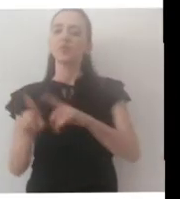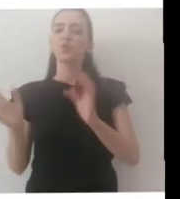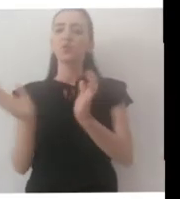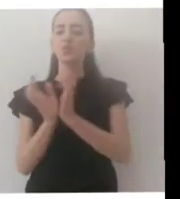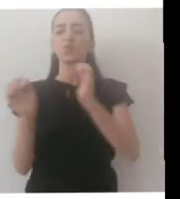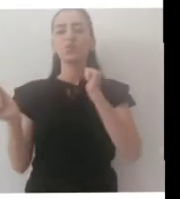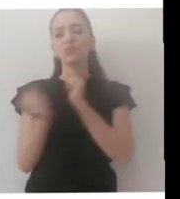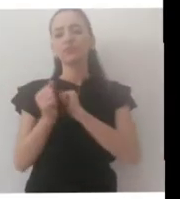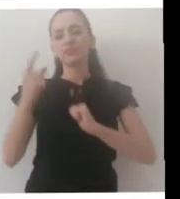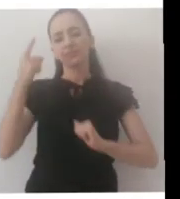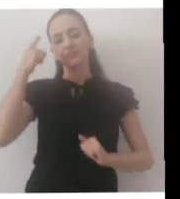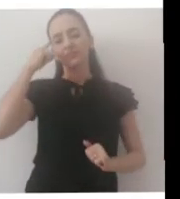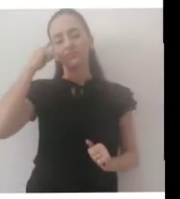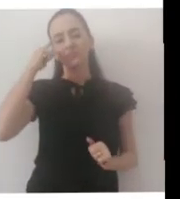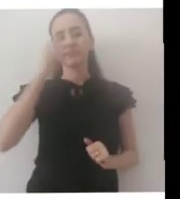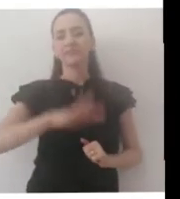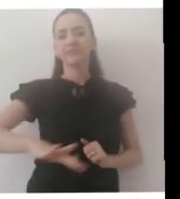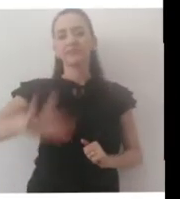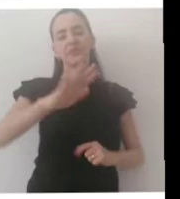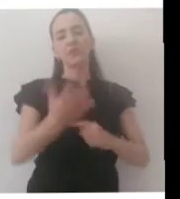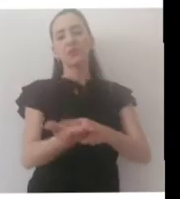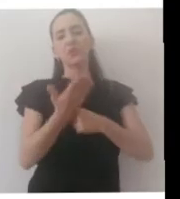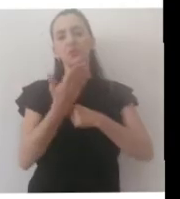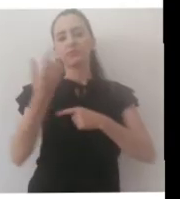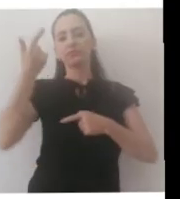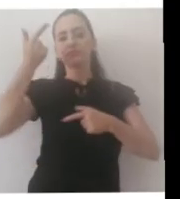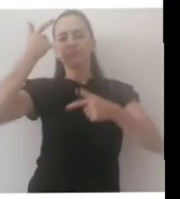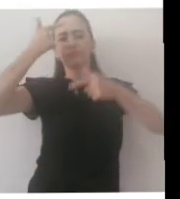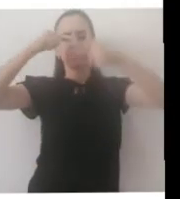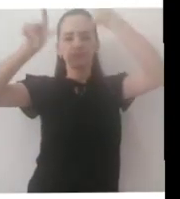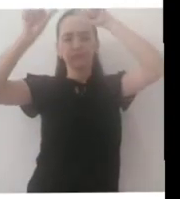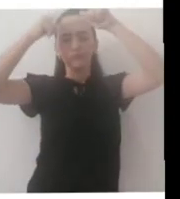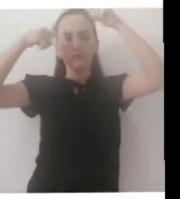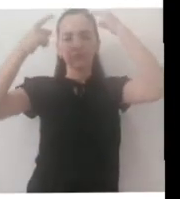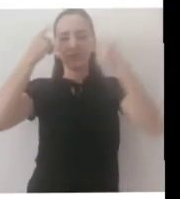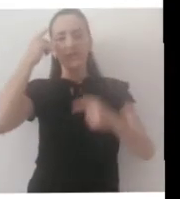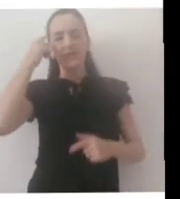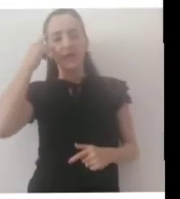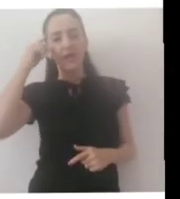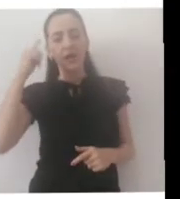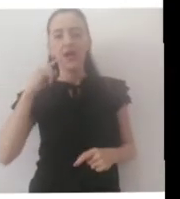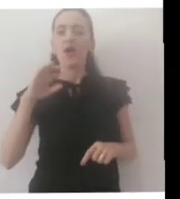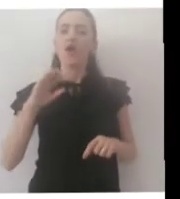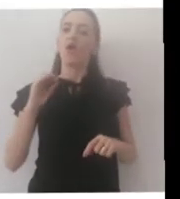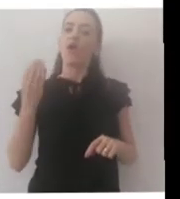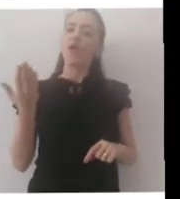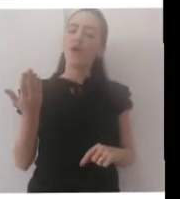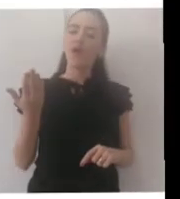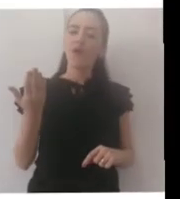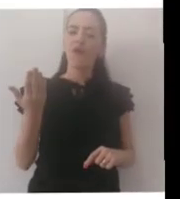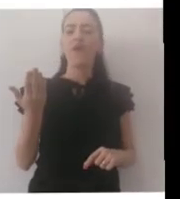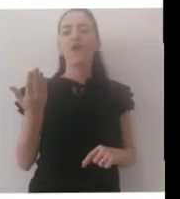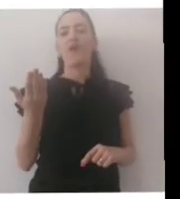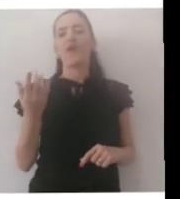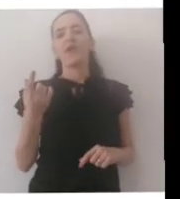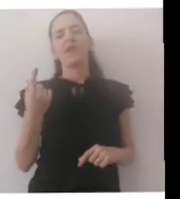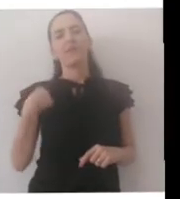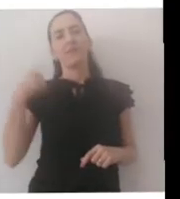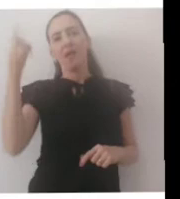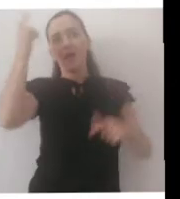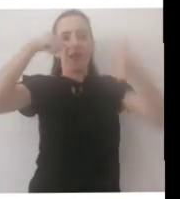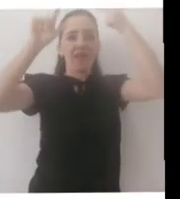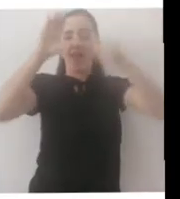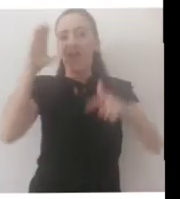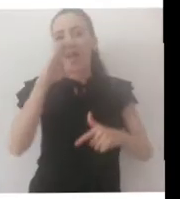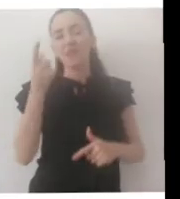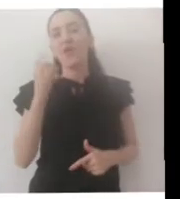socioeconômicas. Gente, nesse tópico daí eu já levo para aquele outro tópico da nossa aula de hoje, que é o quê? A importância de situações